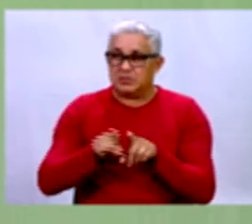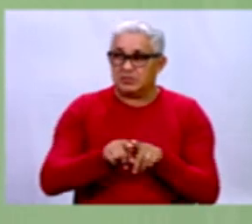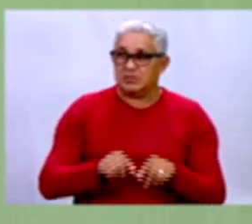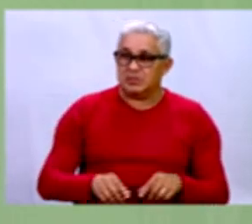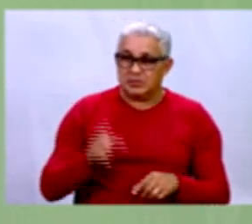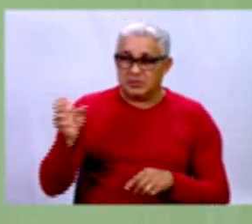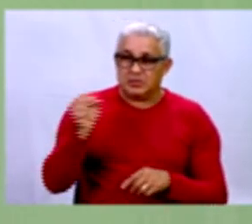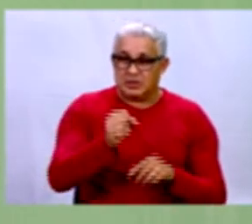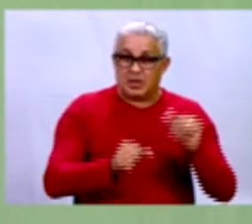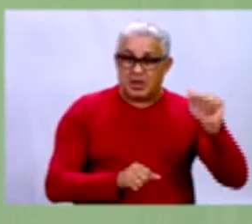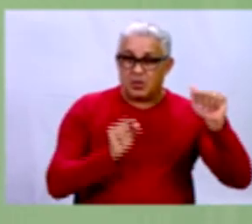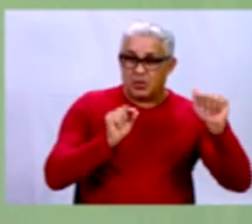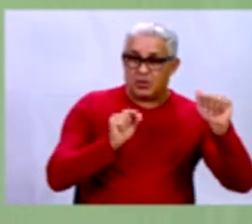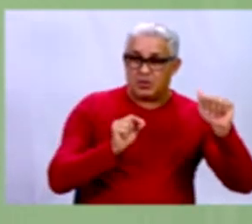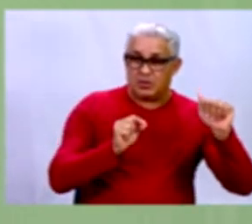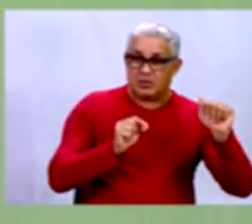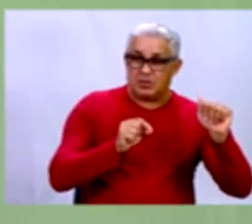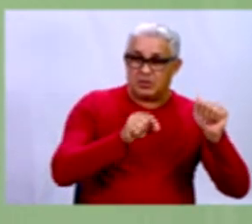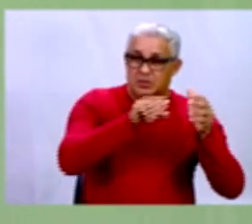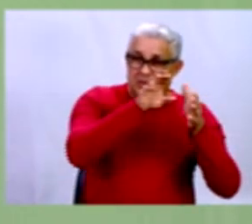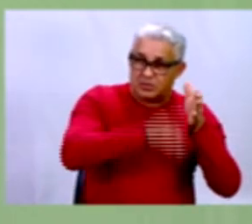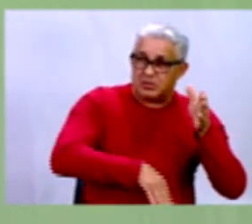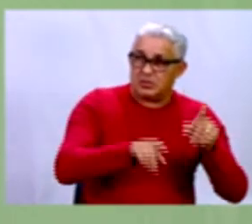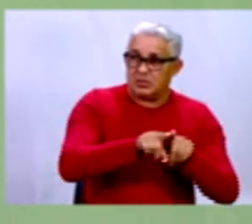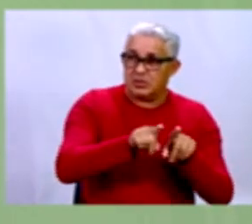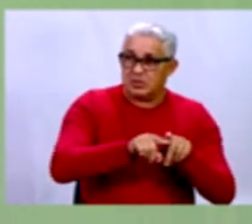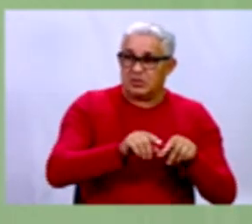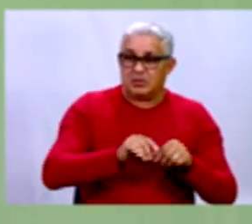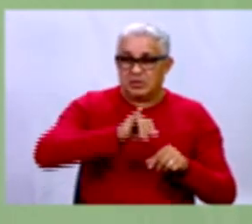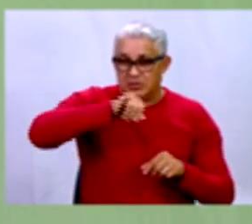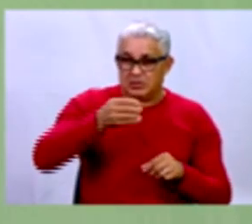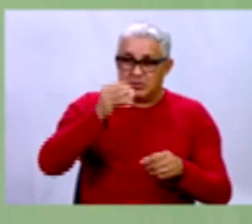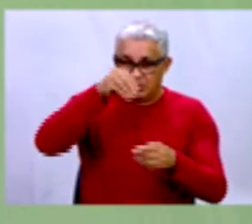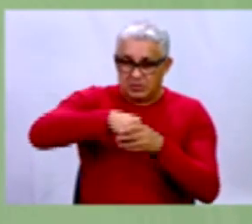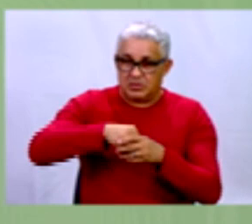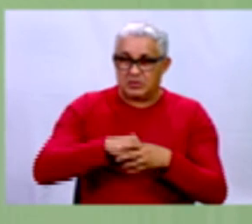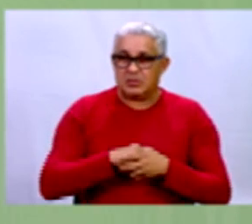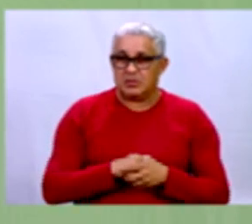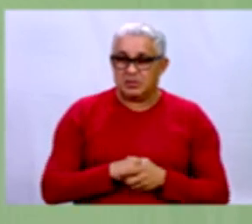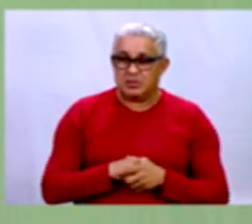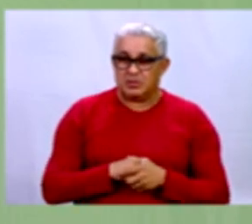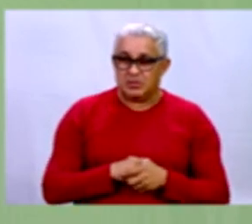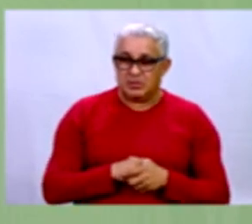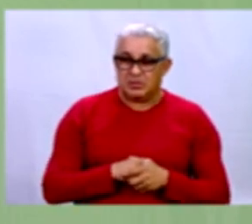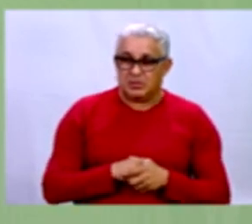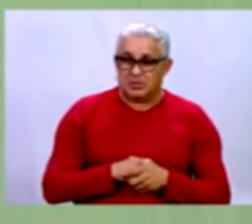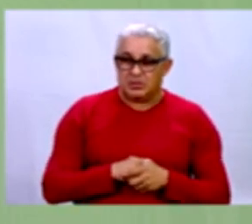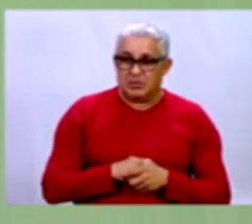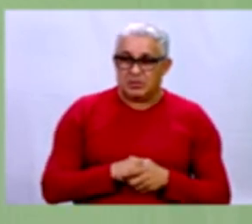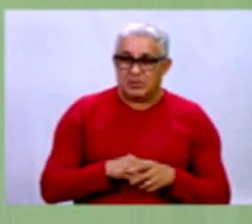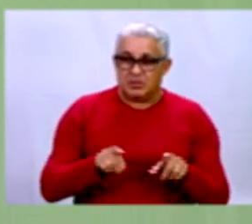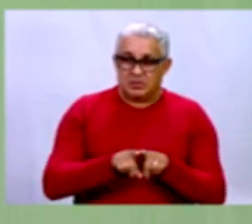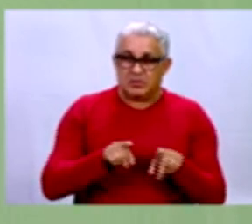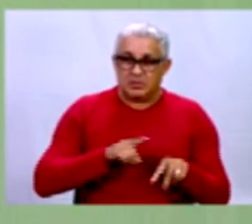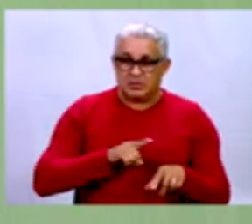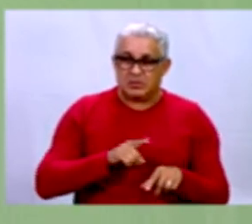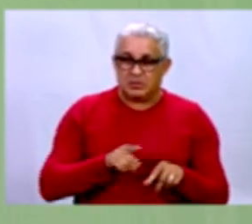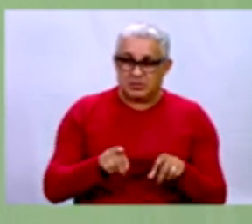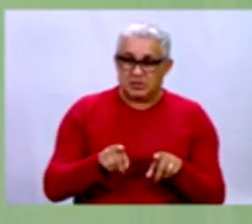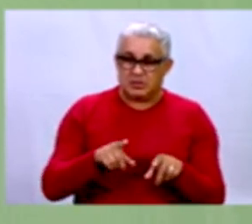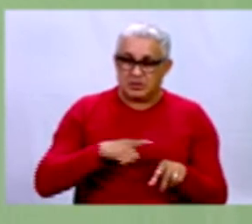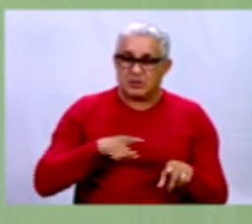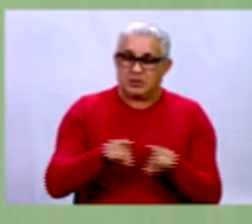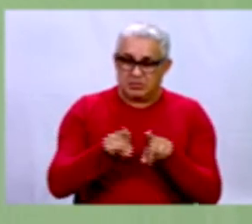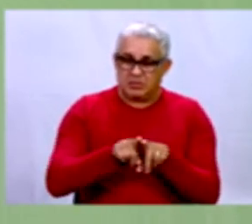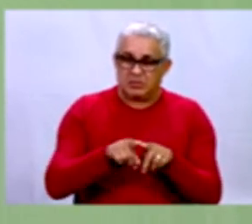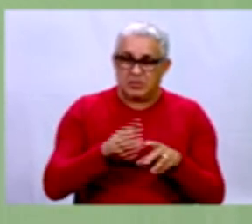representa a amortização referente a esse período, ou juros nele pagos, né? E daí a gente tem outra fórmula aqui. A parte